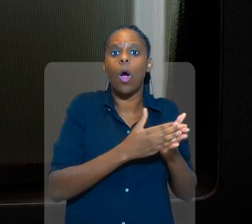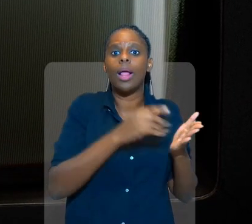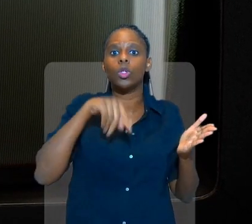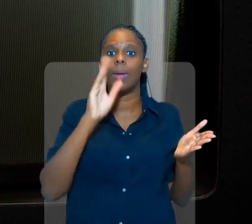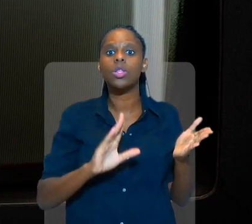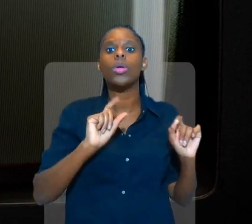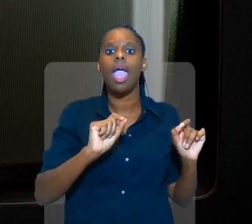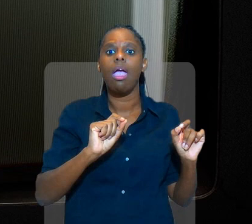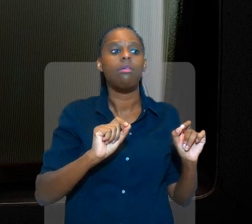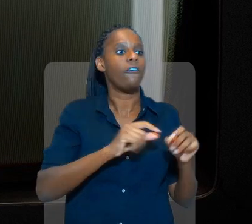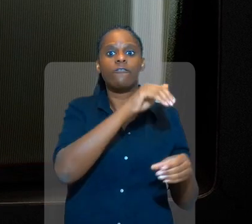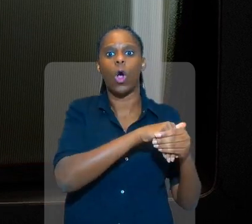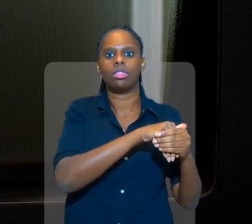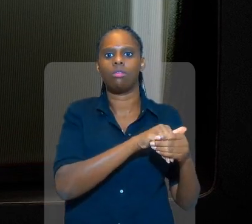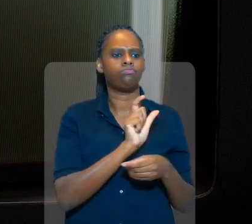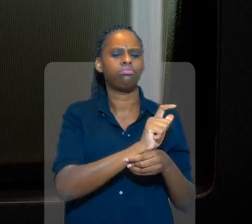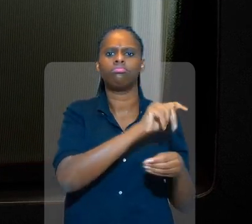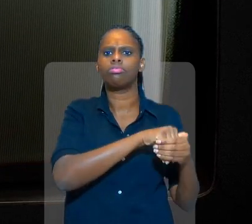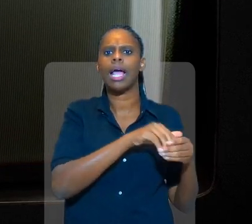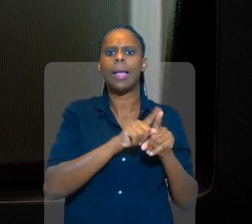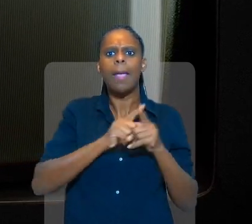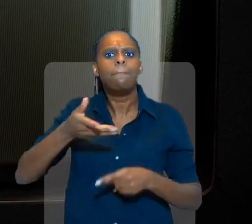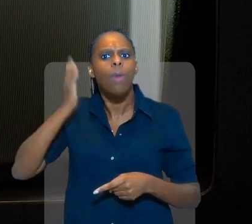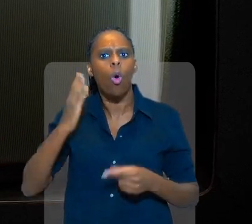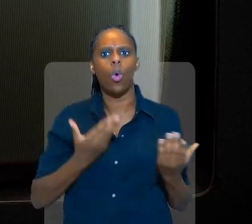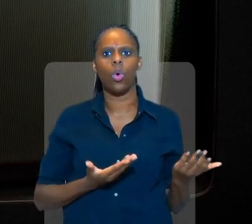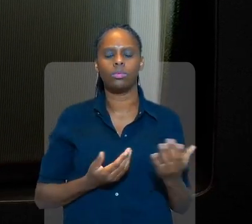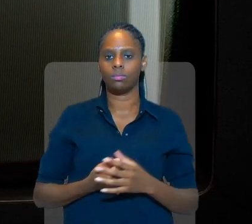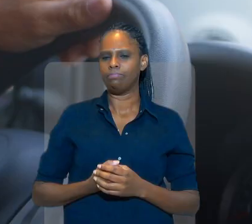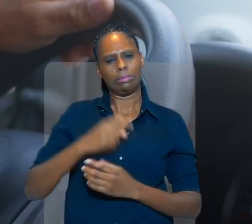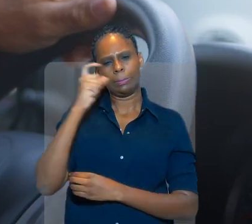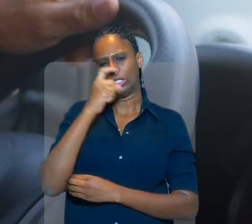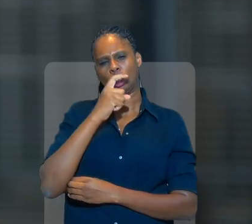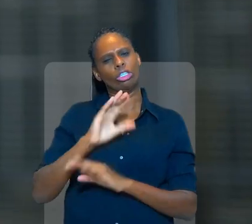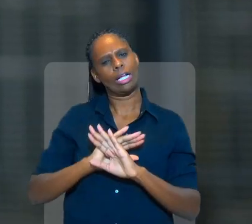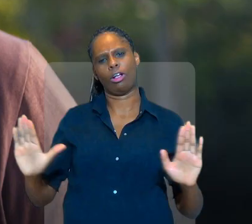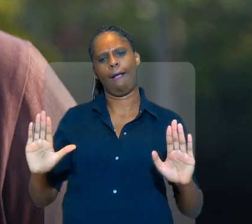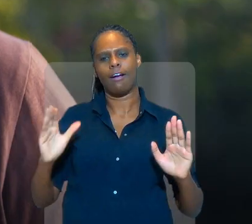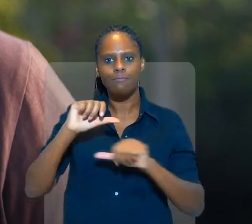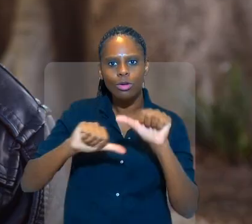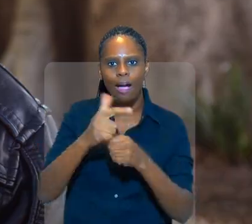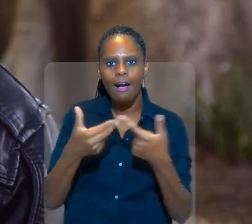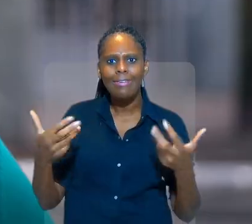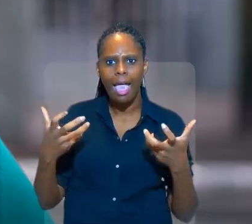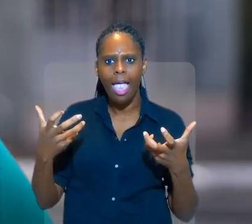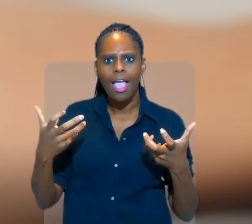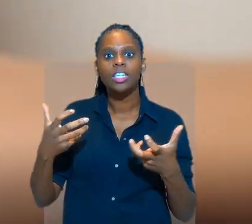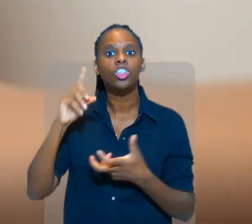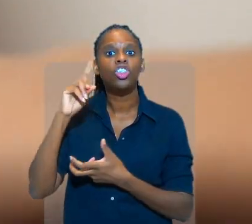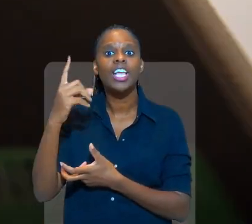aqui. Votar! Tinta eleitor na mão e com diploma de burro no bolso. Chega de mentiras. Quer mudar tudo